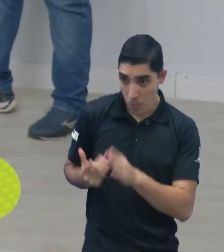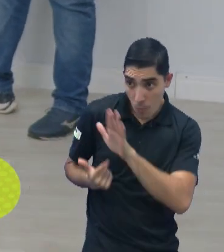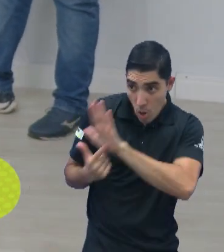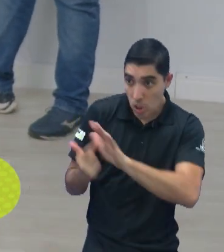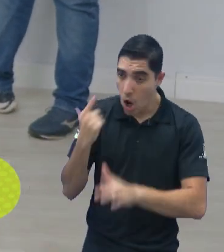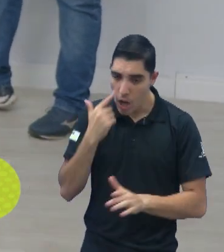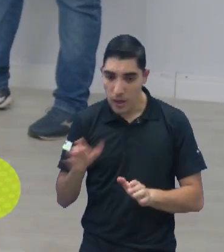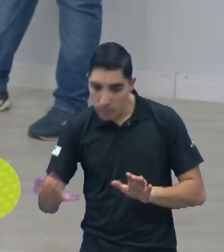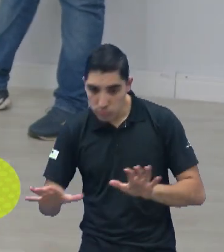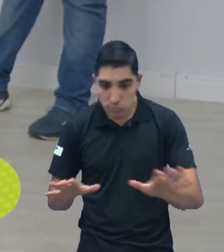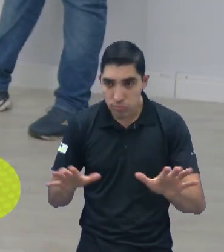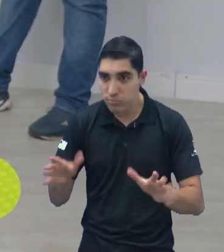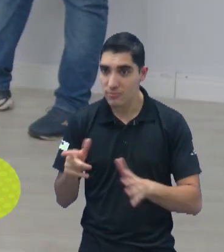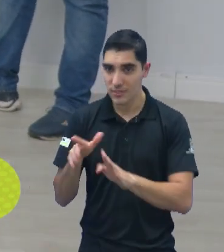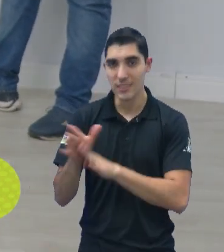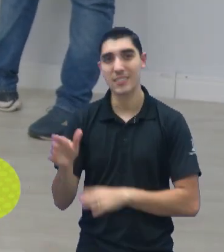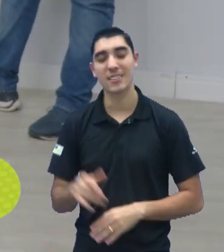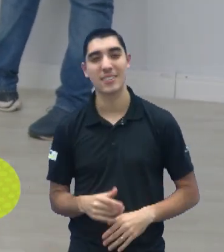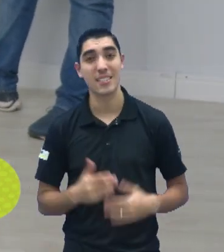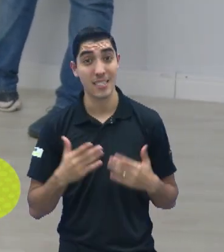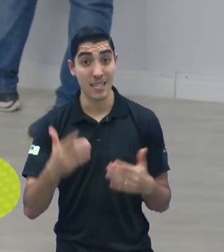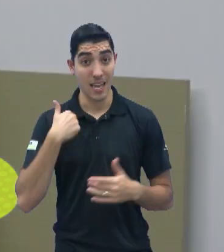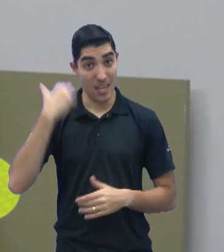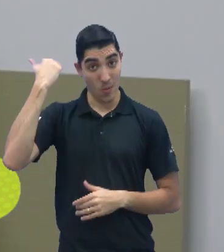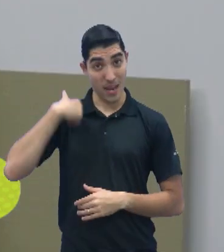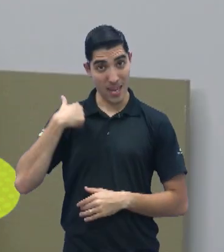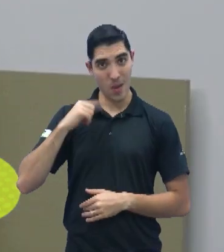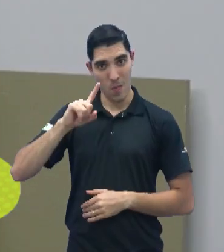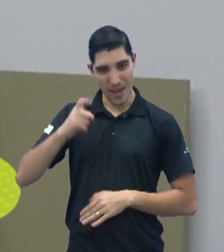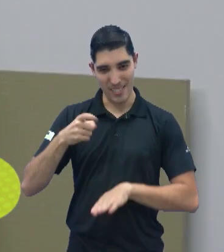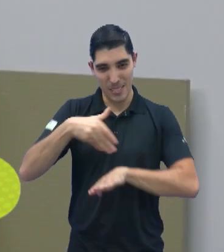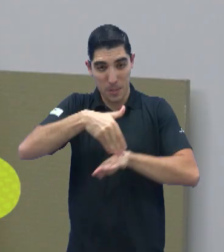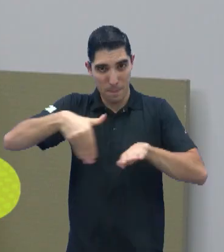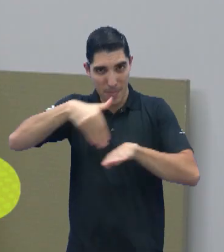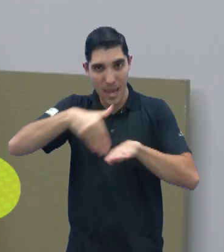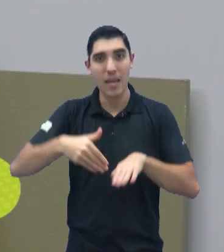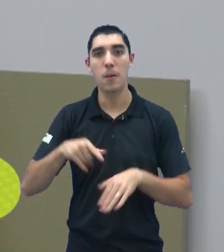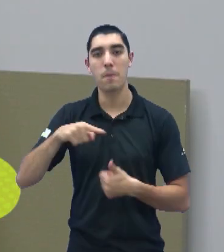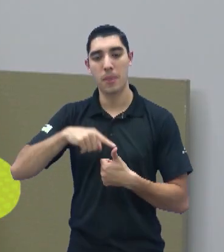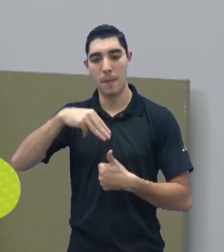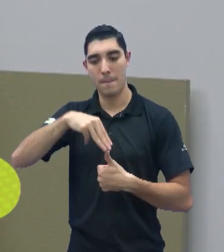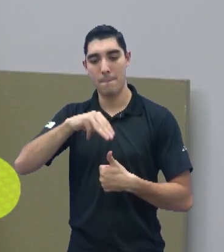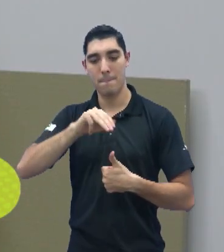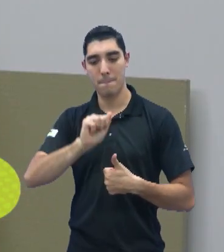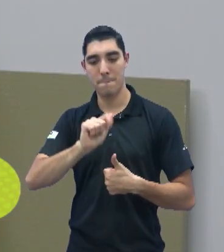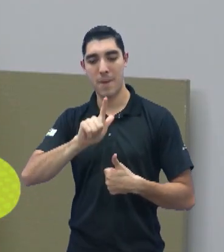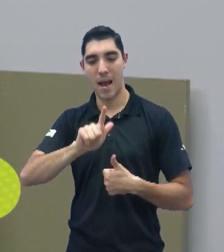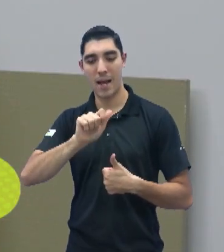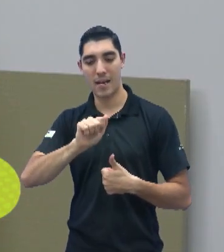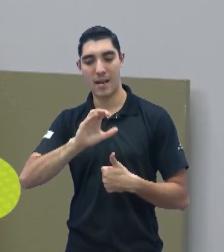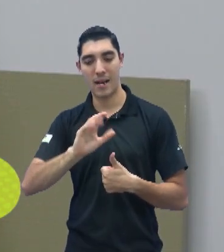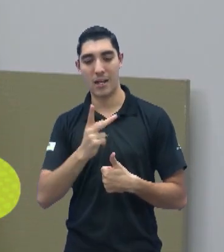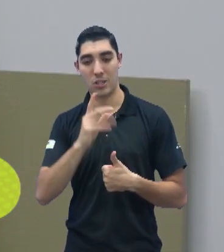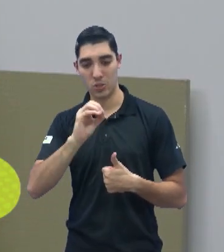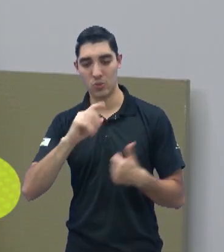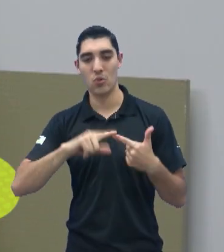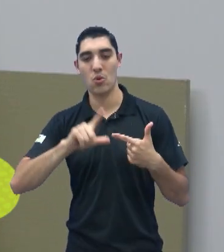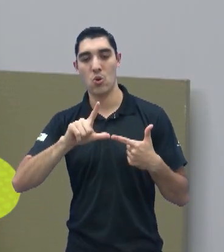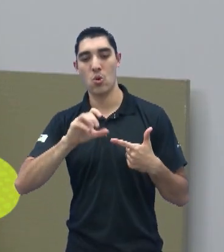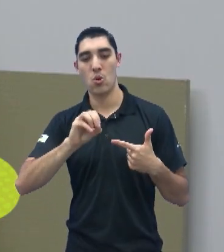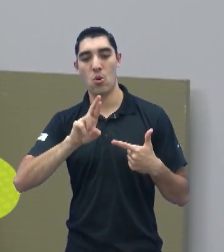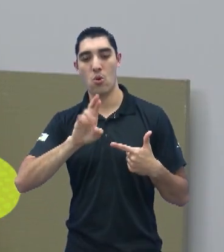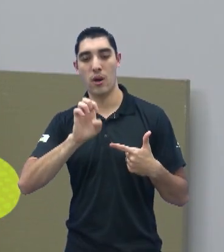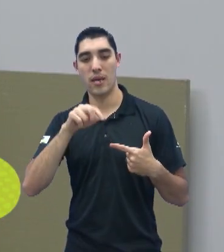tal? Cara, assim, né, por ter sido meia, os meias sofrem comigo, né, o Magacho, o Lourenço, que estão jogando ali na posição. Mas o que eu falo pra eles,